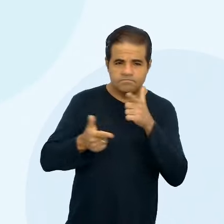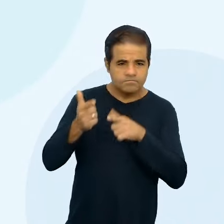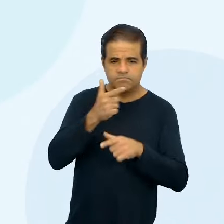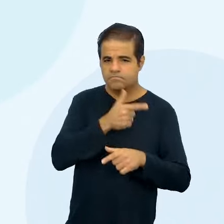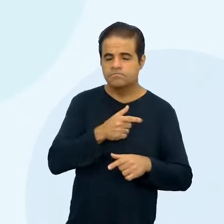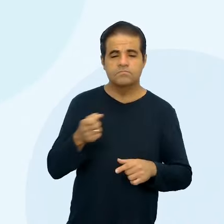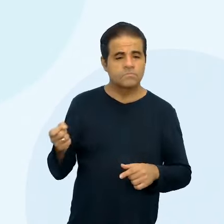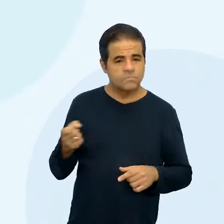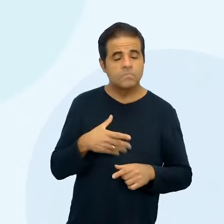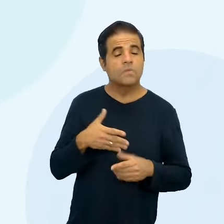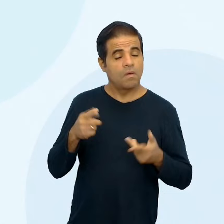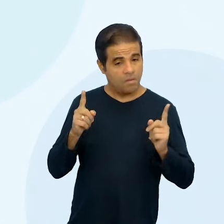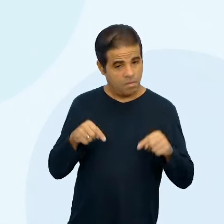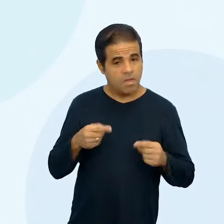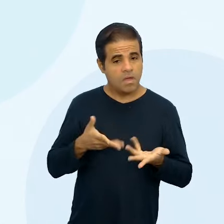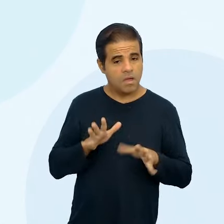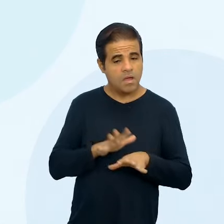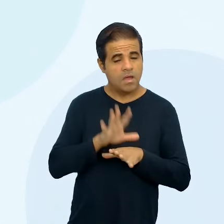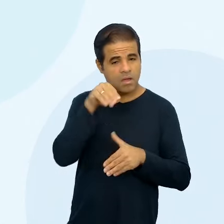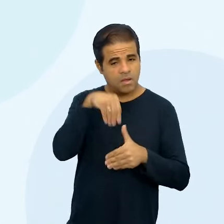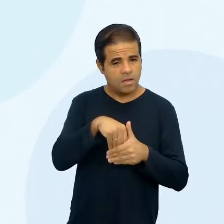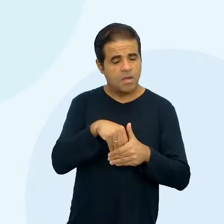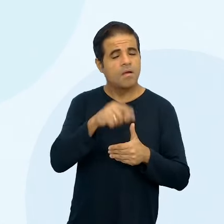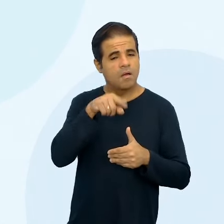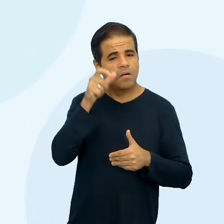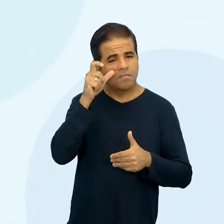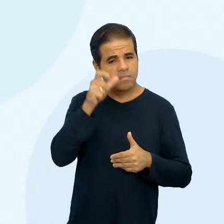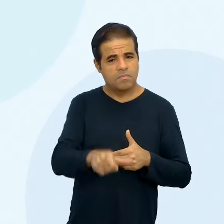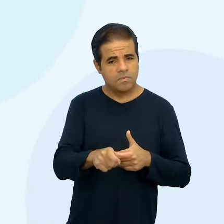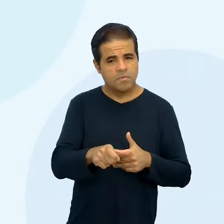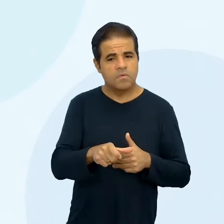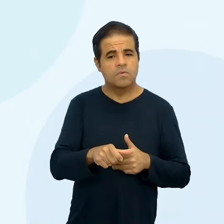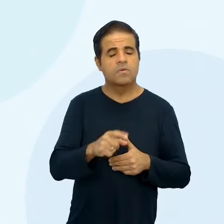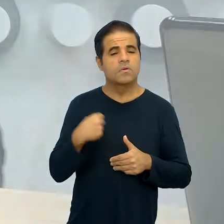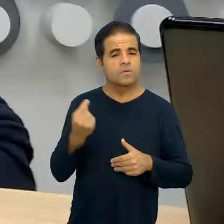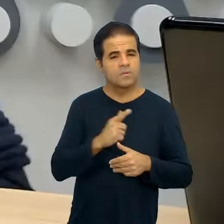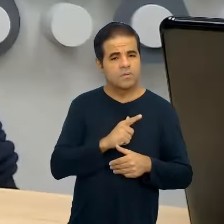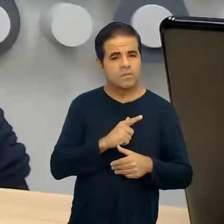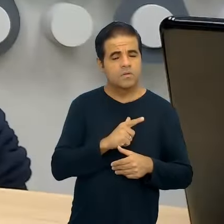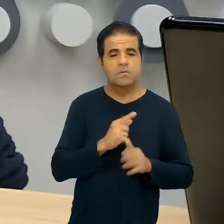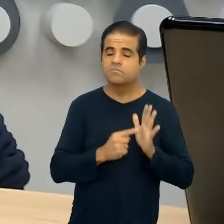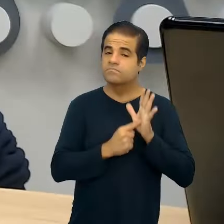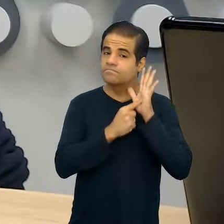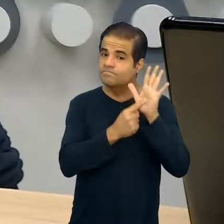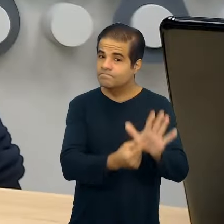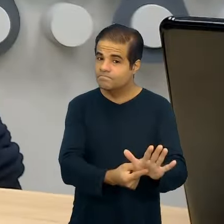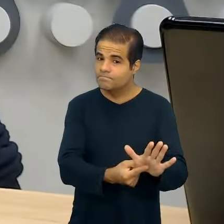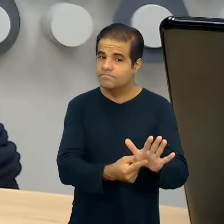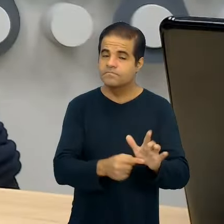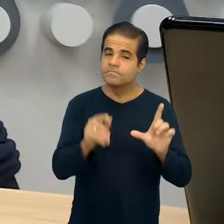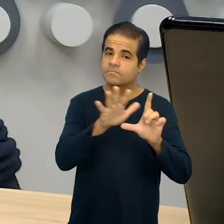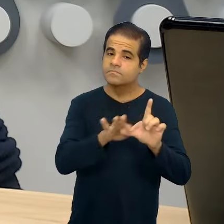Novotec Expresso, o Novotec Integrado também muito interessante. E nós temos aí à disposição o